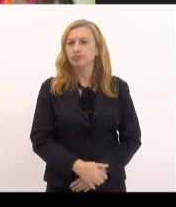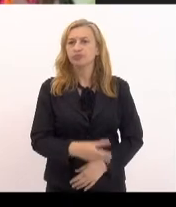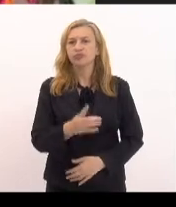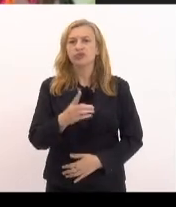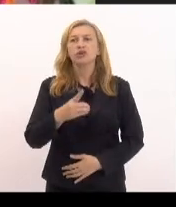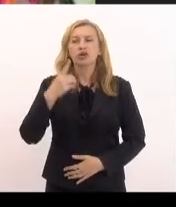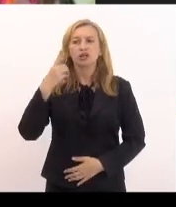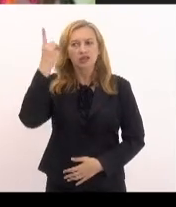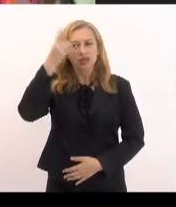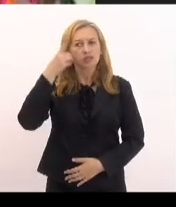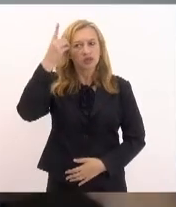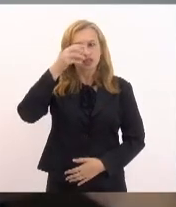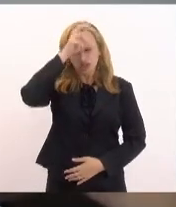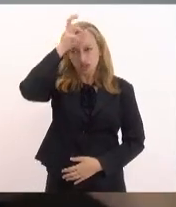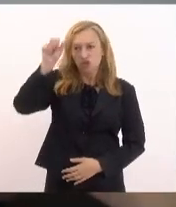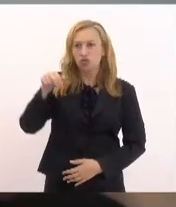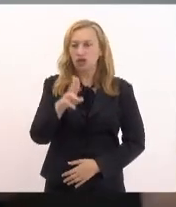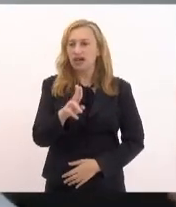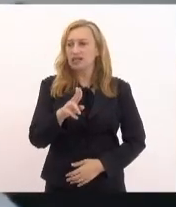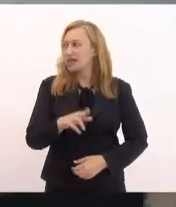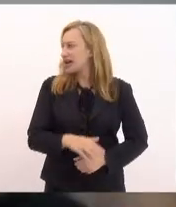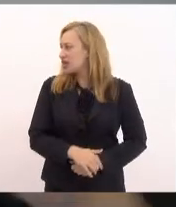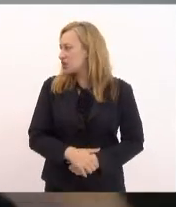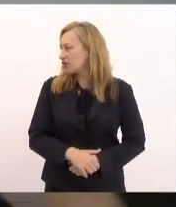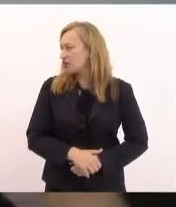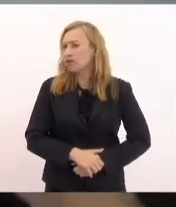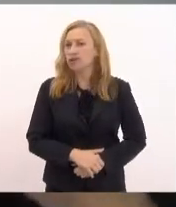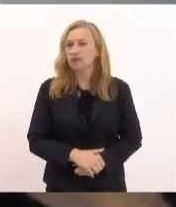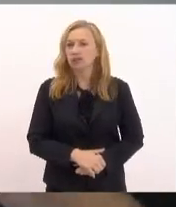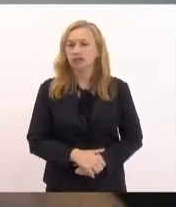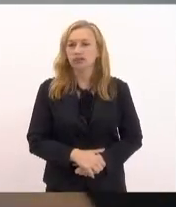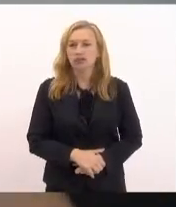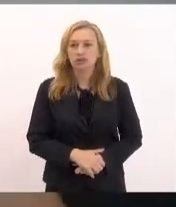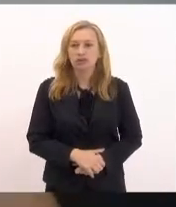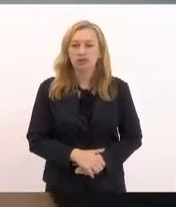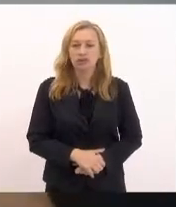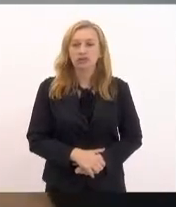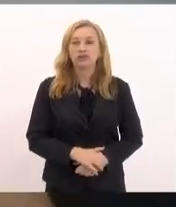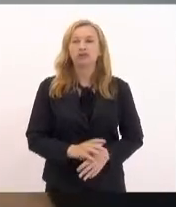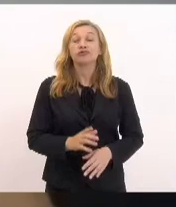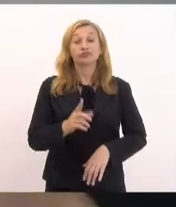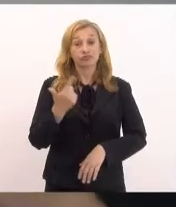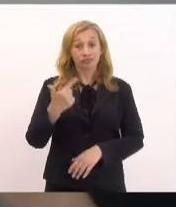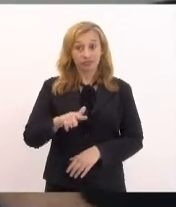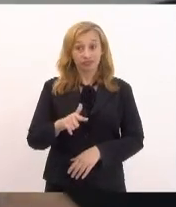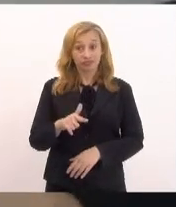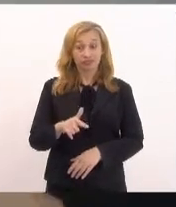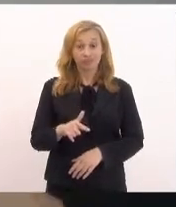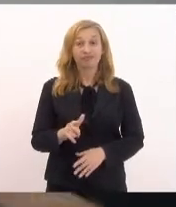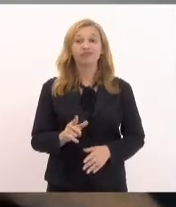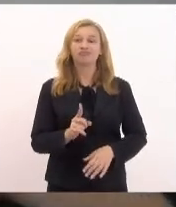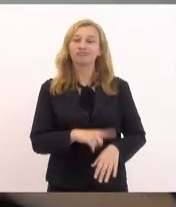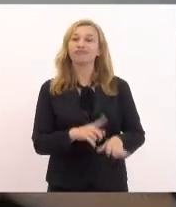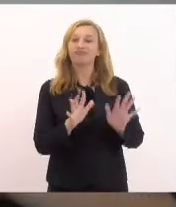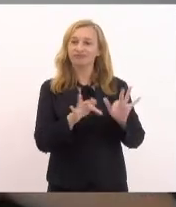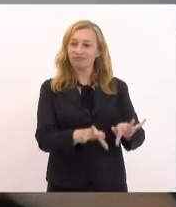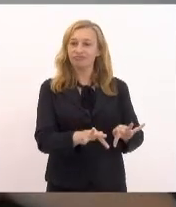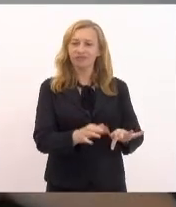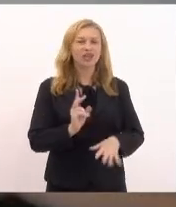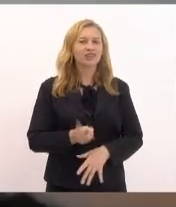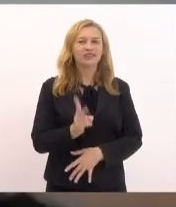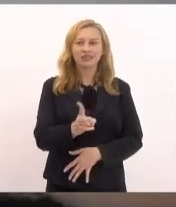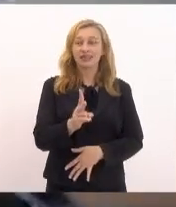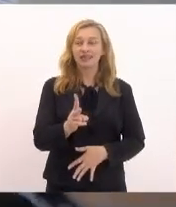Deputada Tia Ju, mais uma vez nos presidindo aqui no expediente final, sempre com